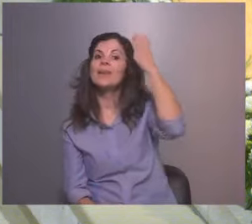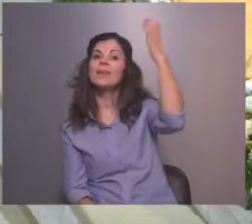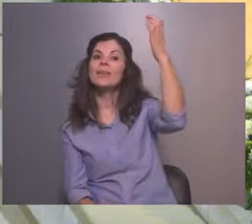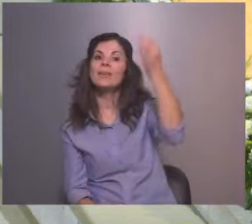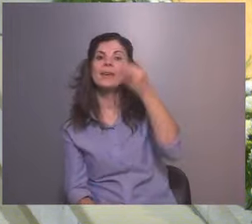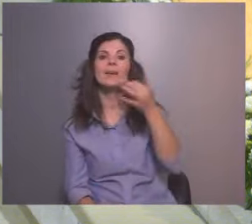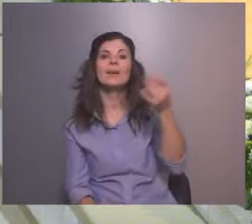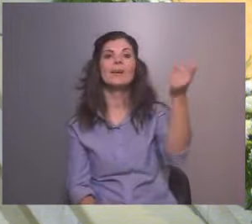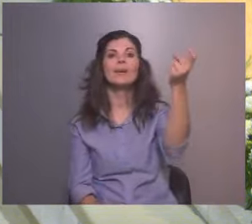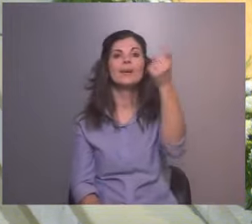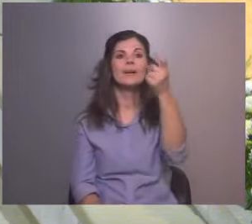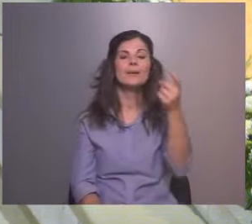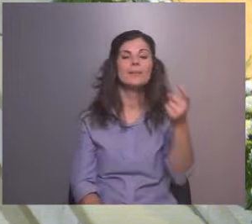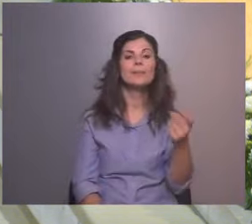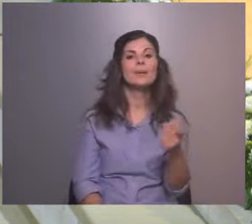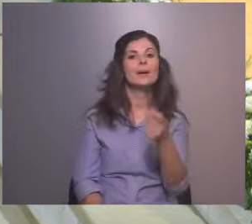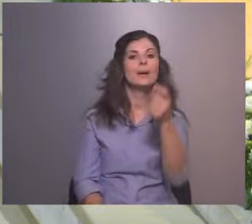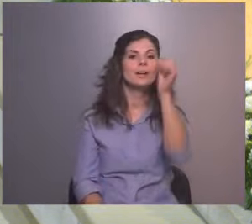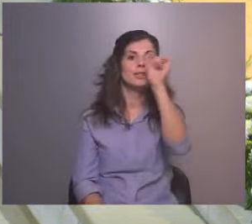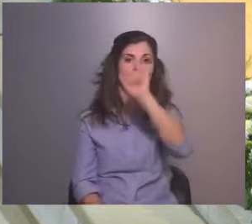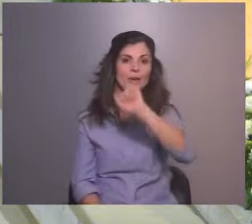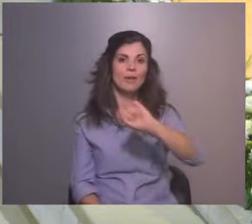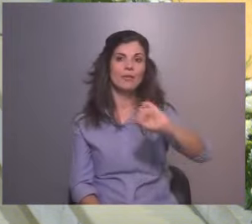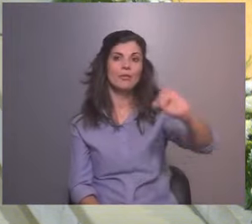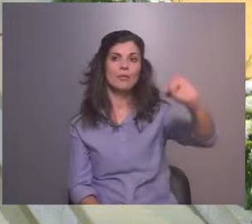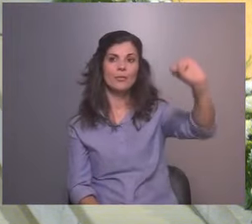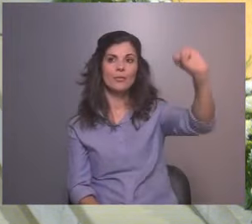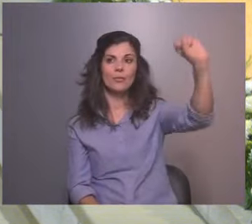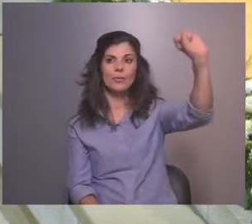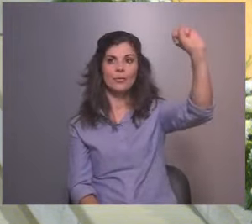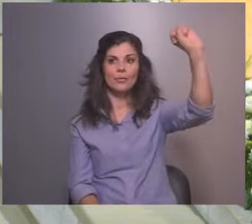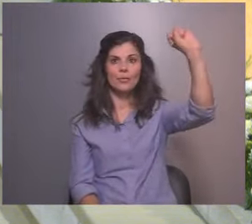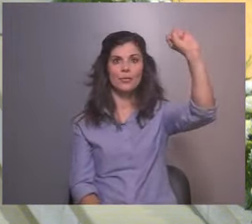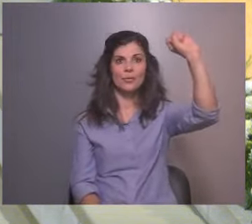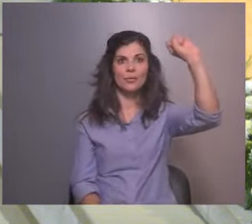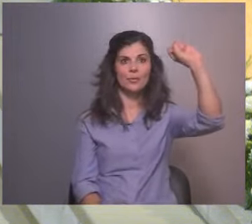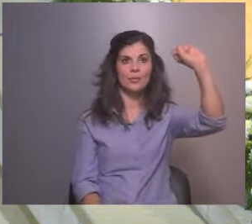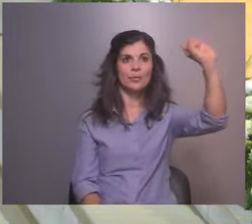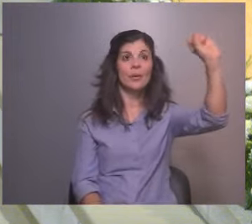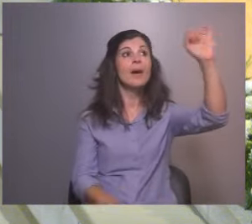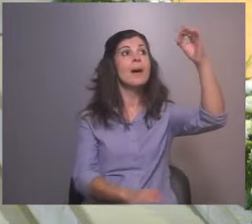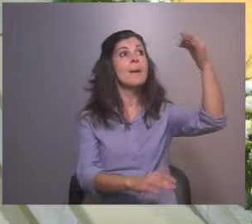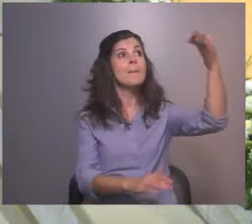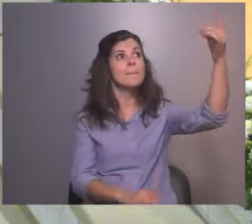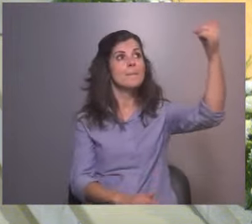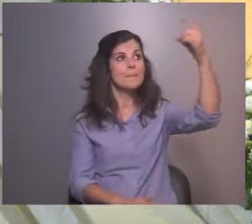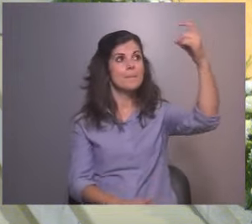Só a primeira parte, Regina Pacis.